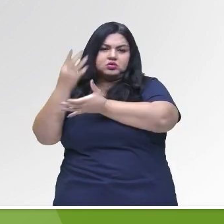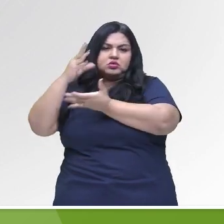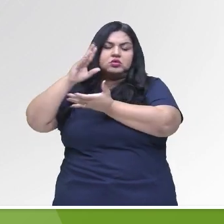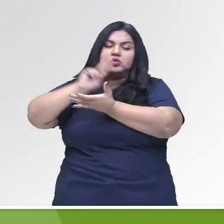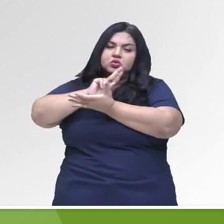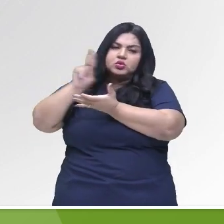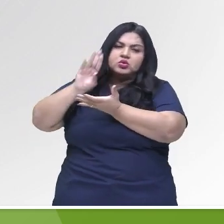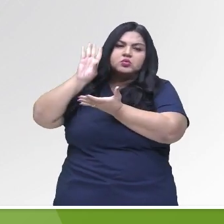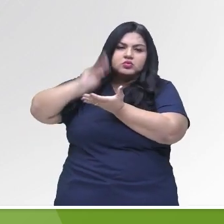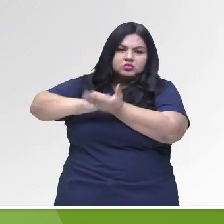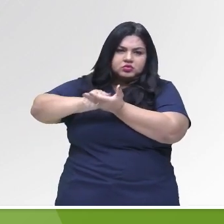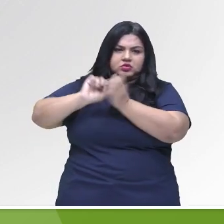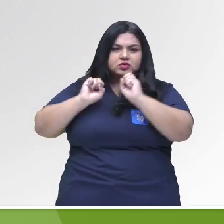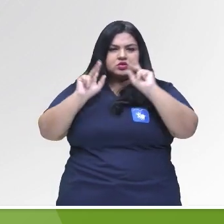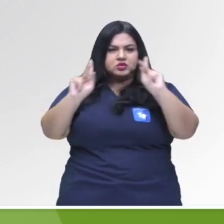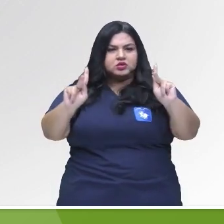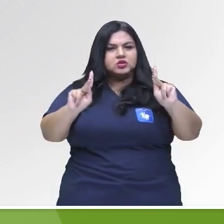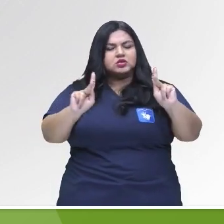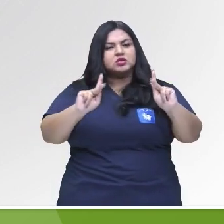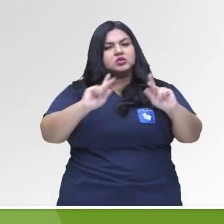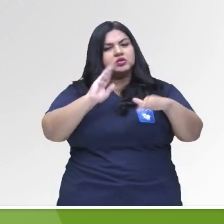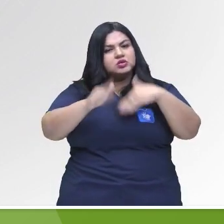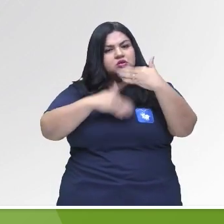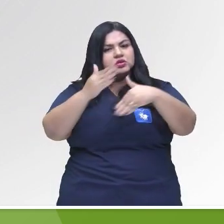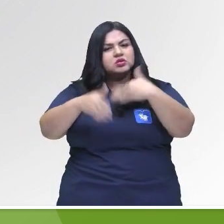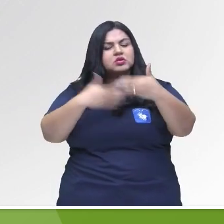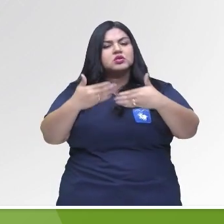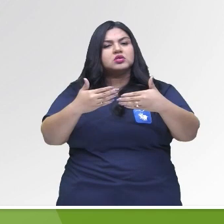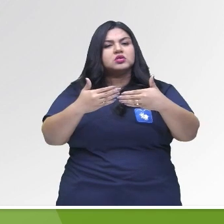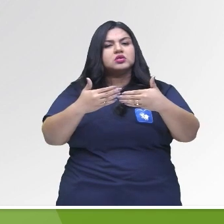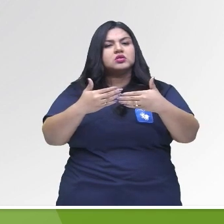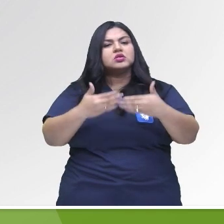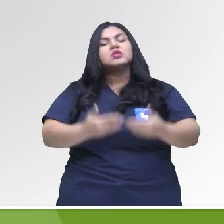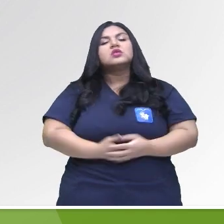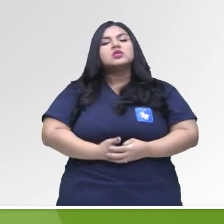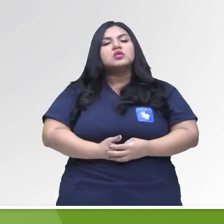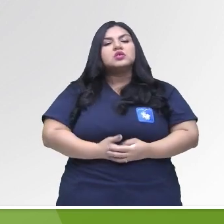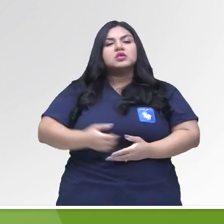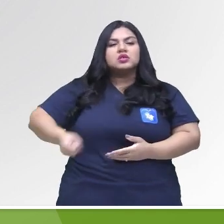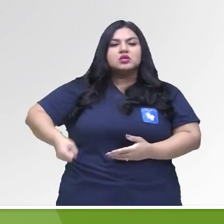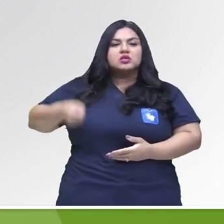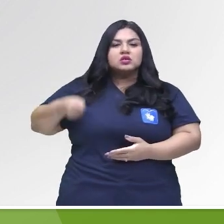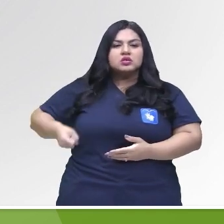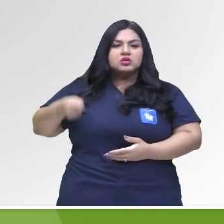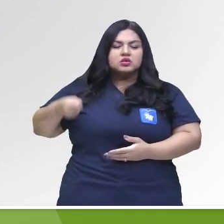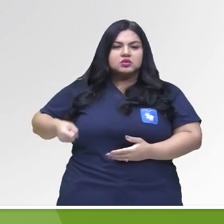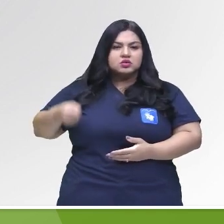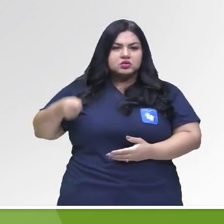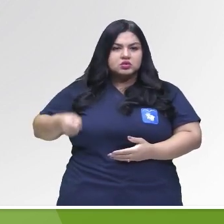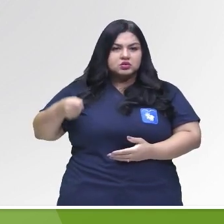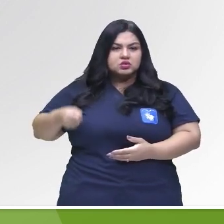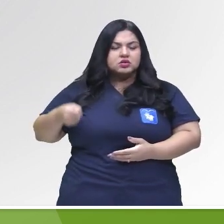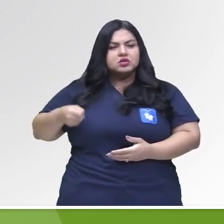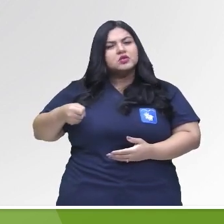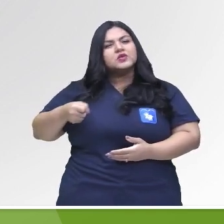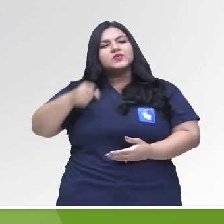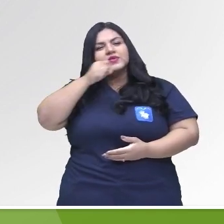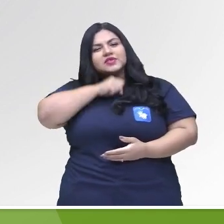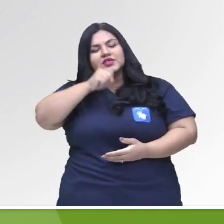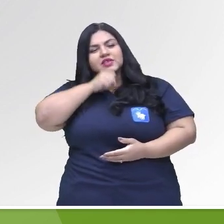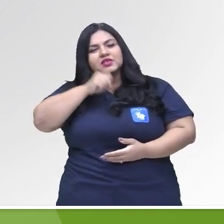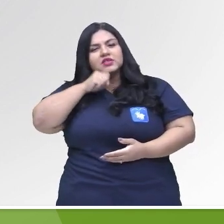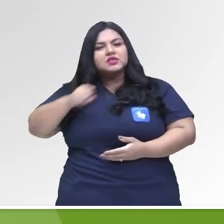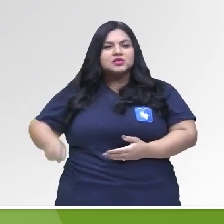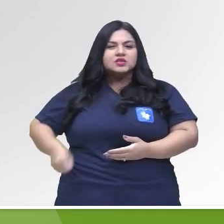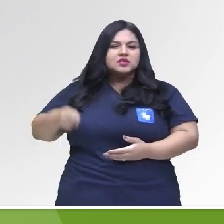nós chamamos de polímero, tá bom? Desenvolvimento das sacolas, né? Como que é feito aí das sacolas, as nossas velhas e conhecidas